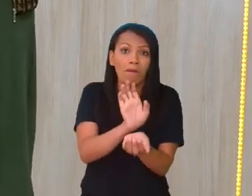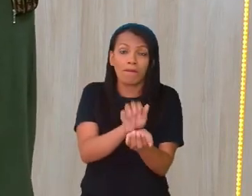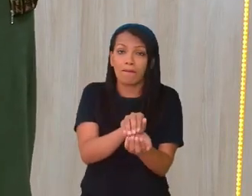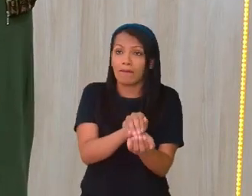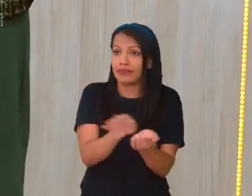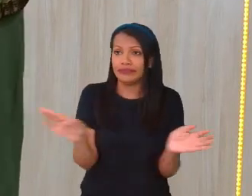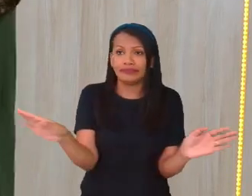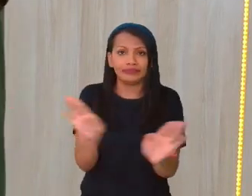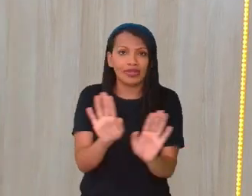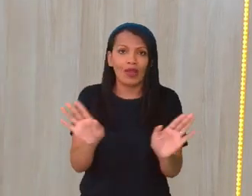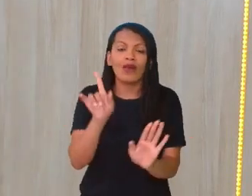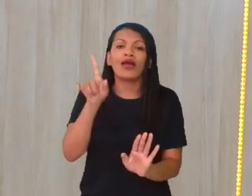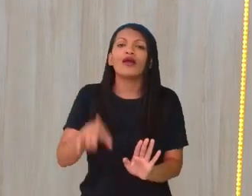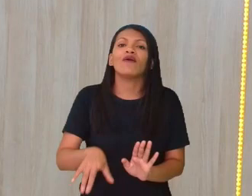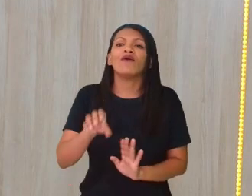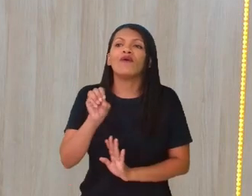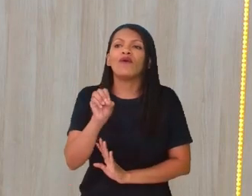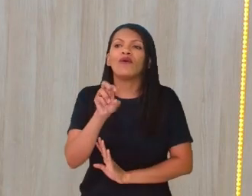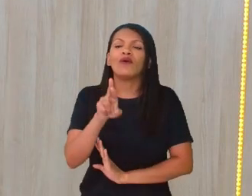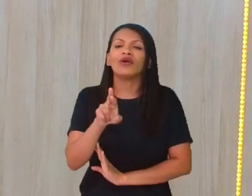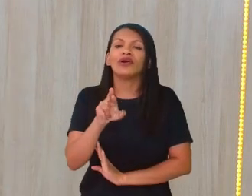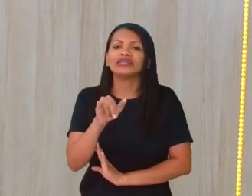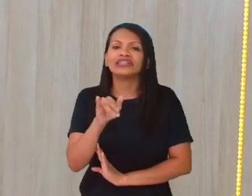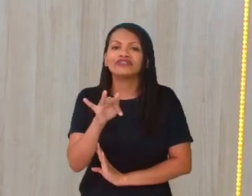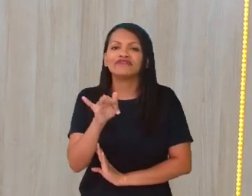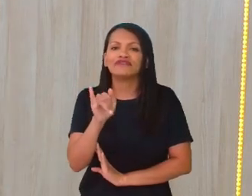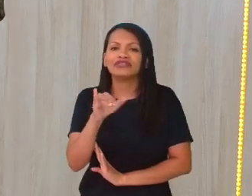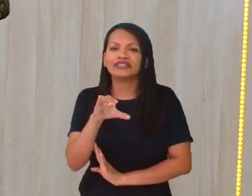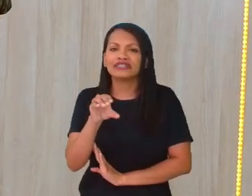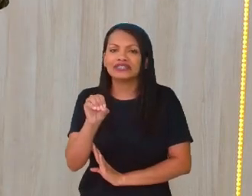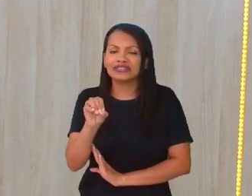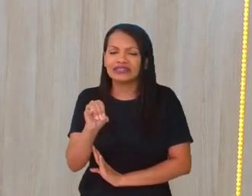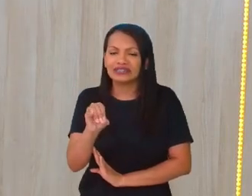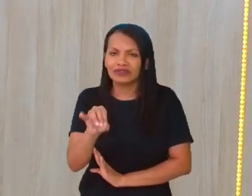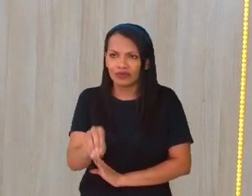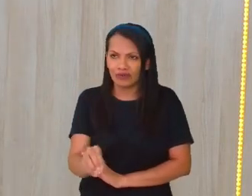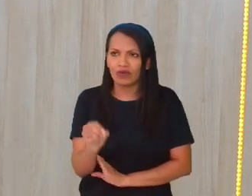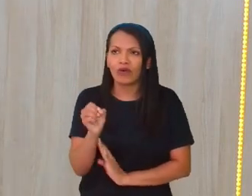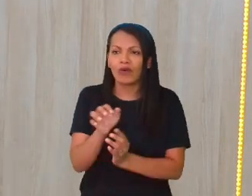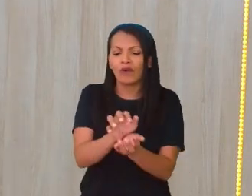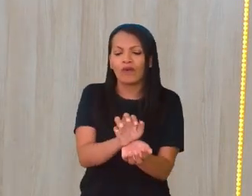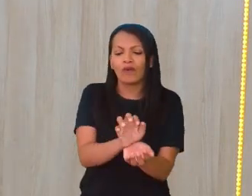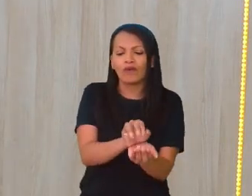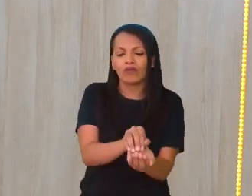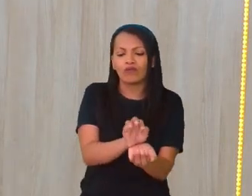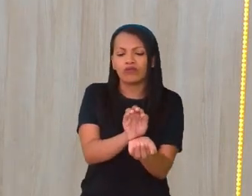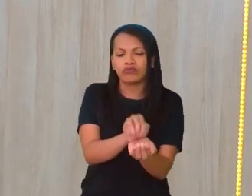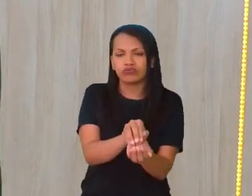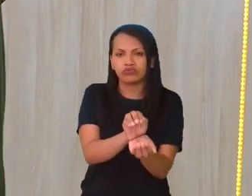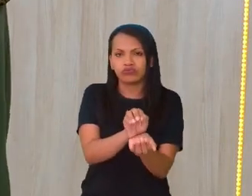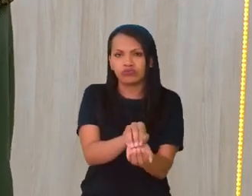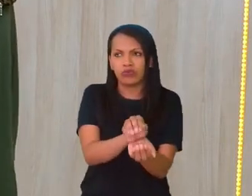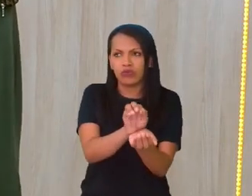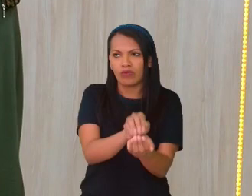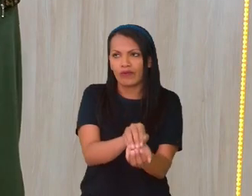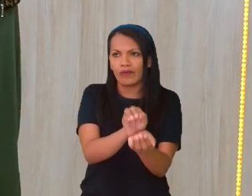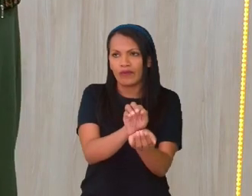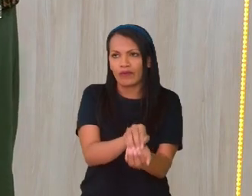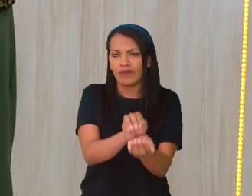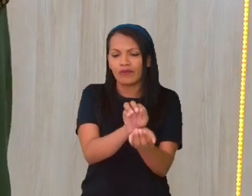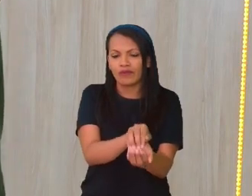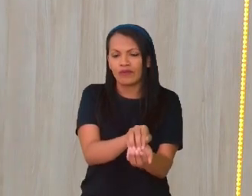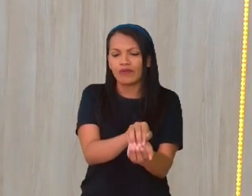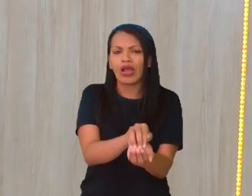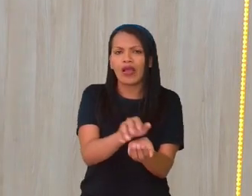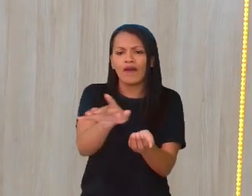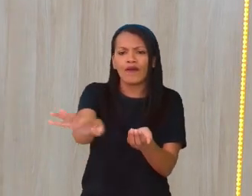gente chama de orifício. Esse orifício aqui, ó, é aqui onde ela faz o quê? Ela faz uma filtração e nessa filtração ela